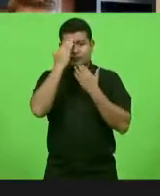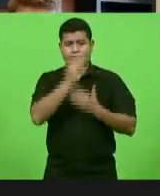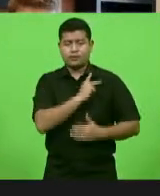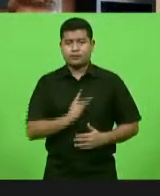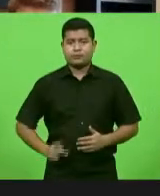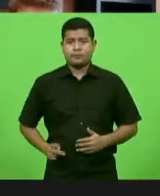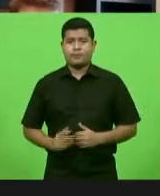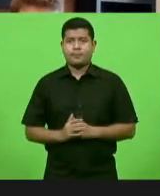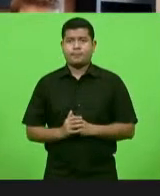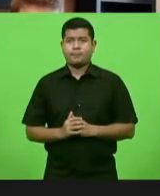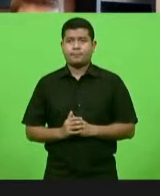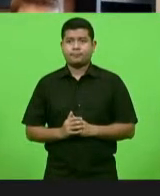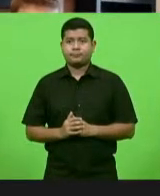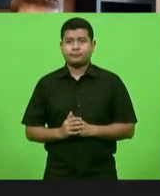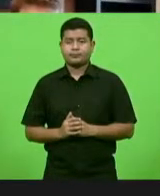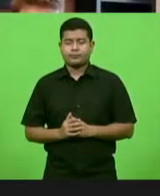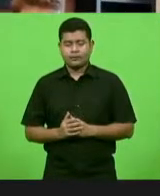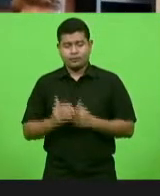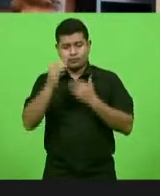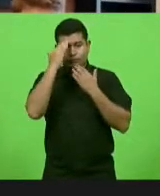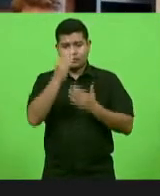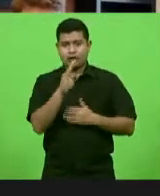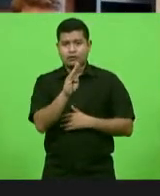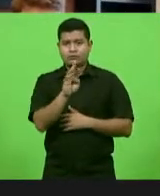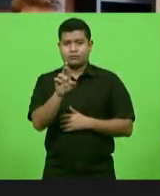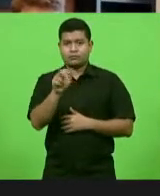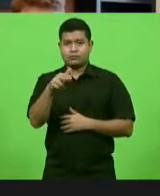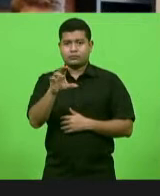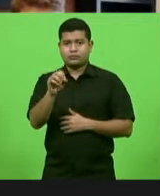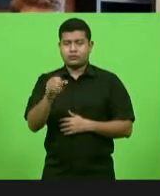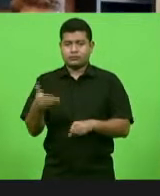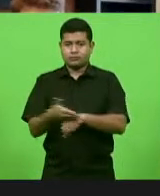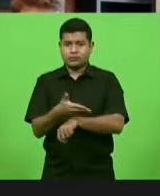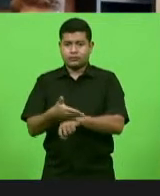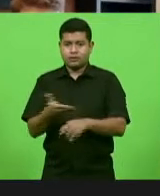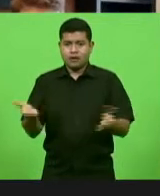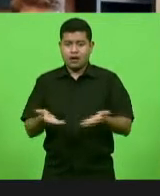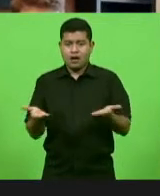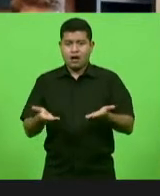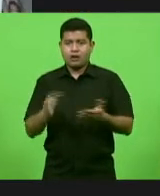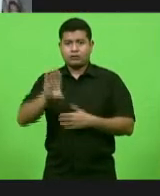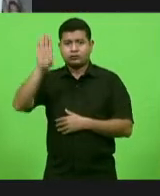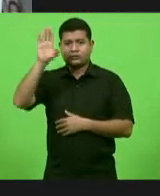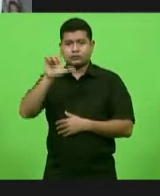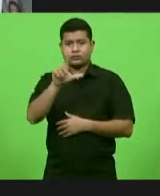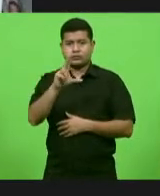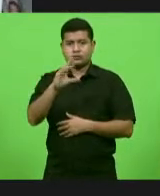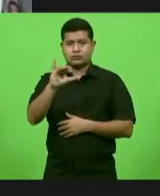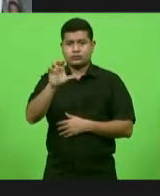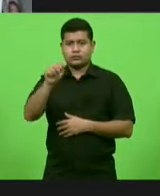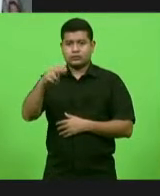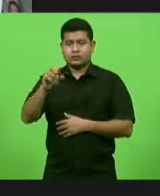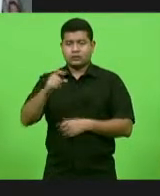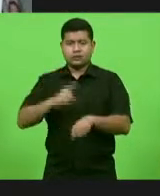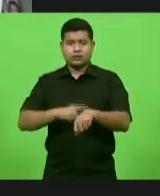Obrigado, doutor Bruno, pela sua participação. Tem a palavra a doutora Duciane Beckhauser-Borchardt, também por 5 minutos.